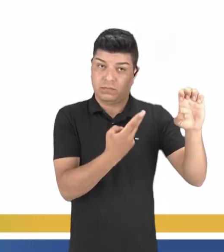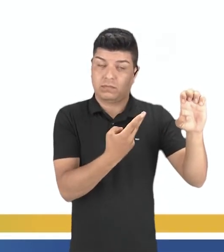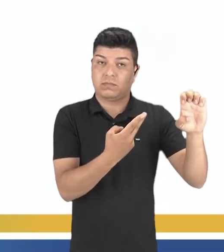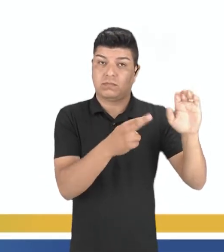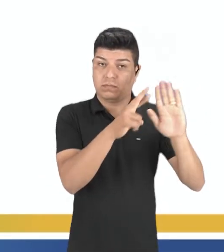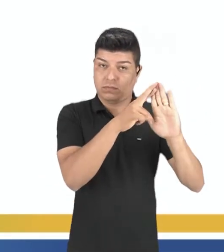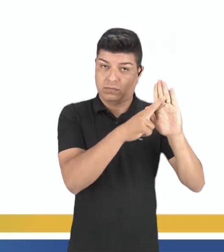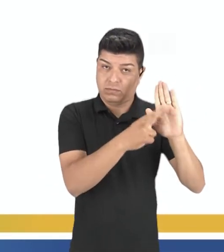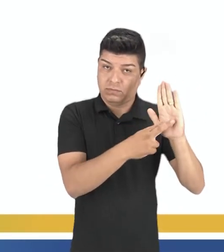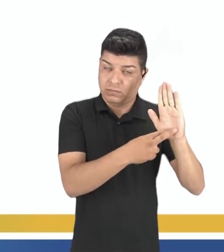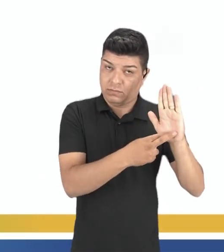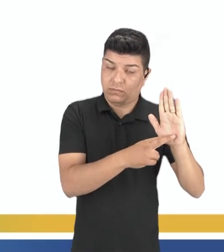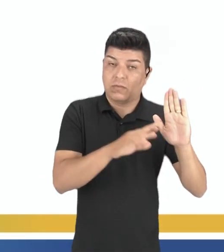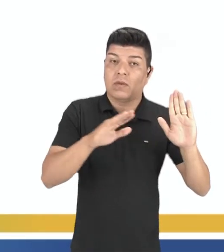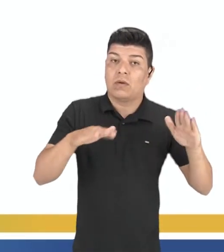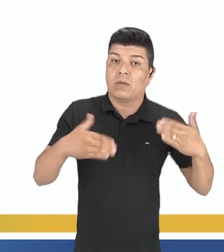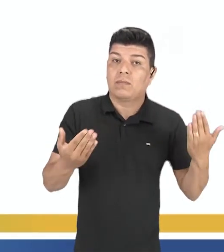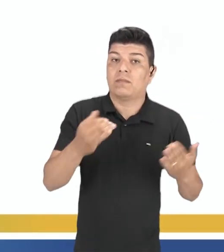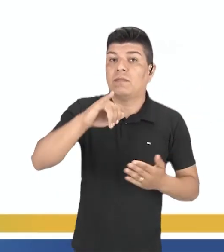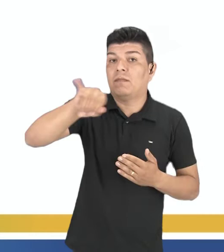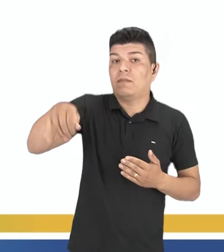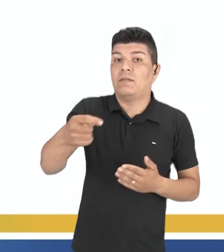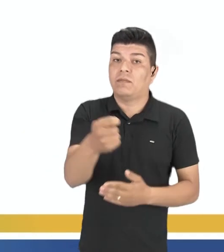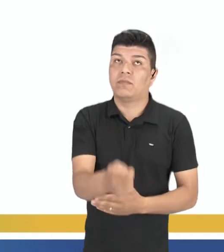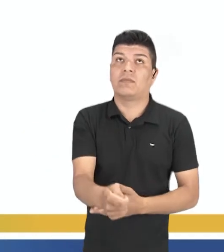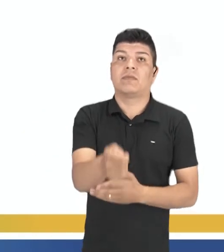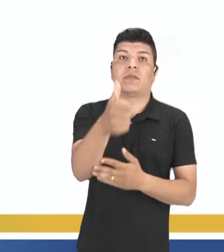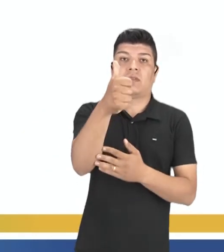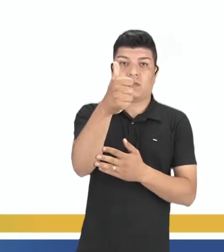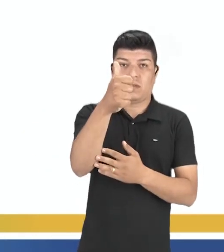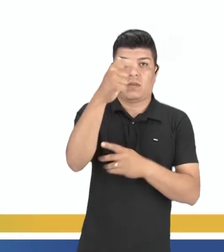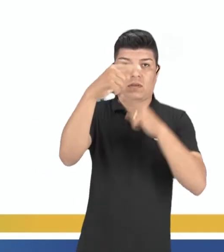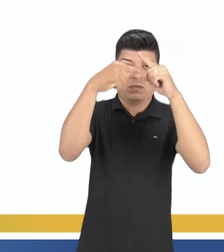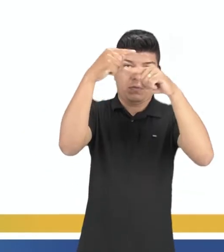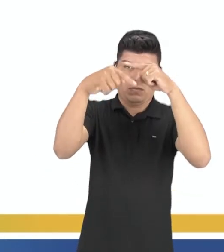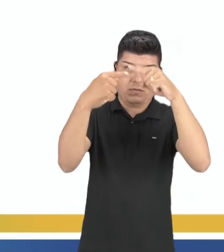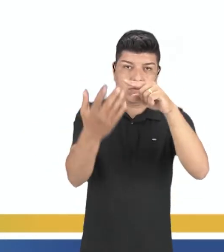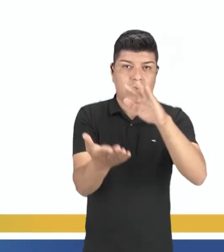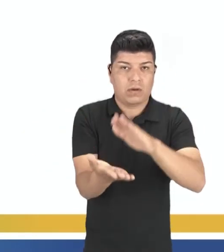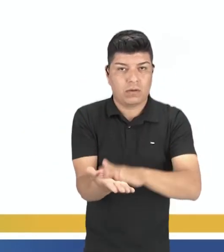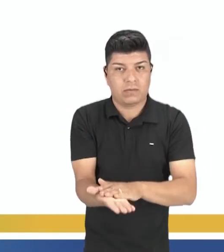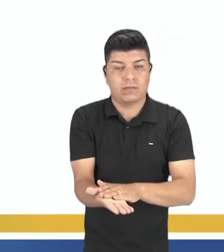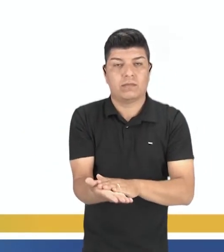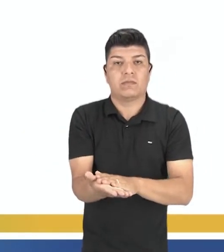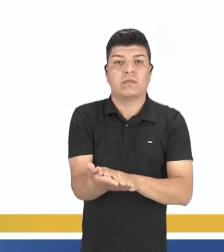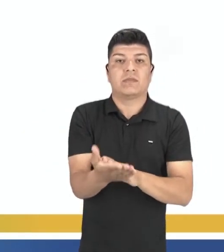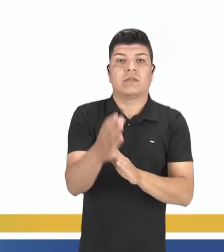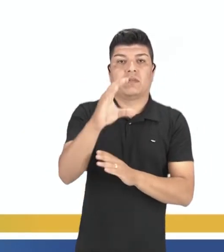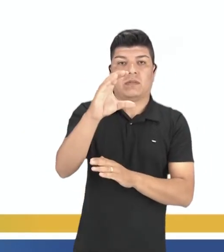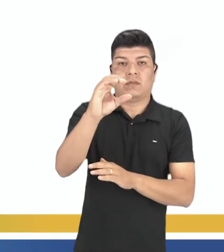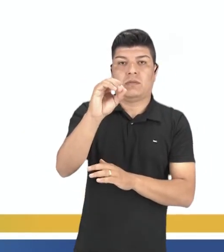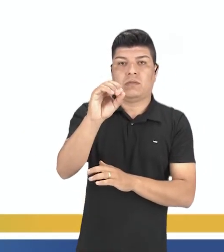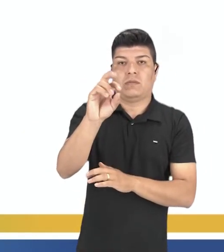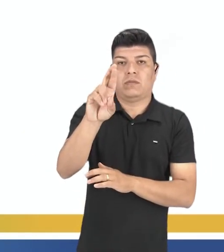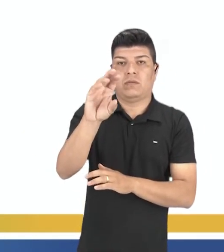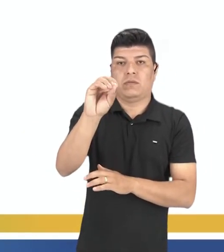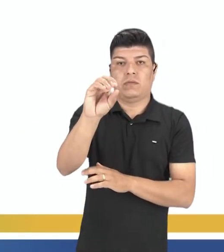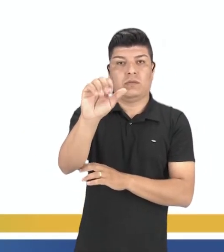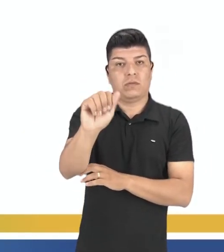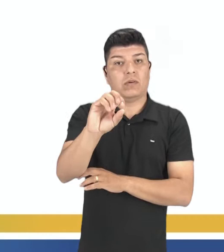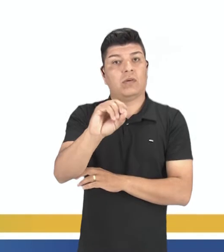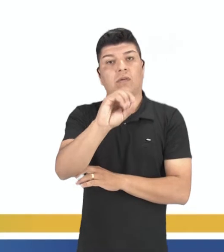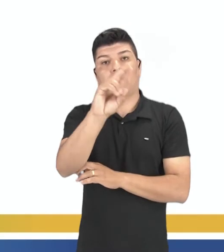assim, qual a chance de eu jogar a moeda para cima e ela dar coroa ou ela dar cara. Ou seja, eu não